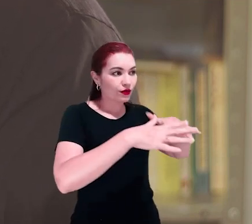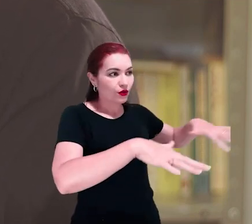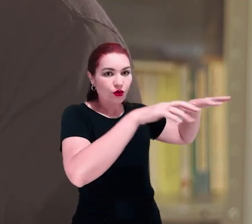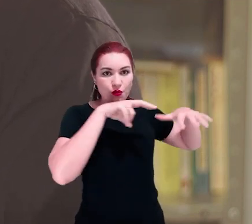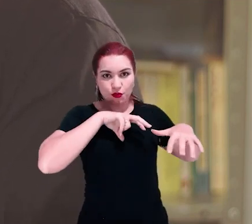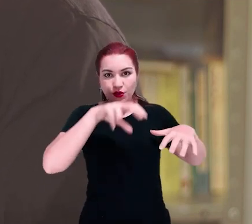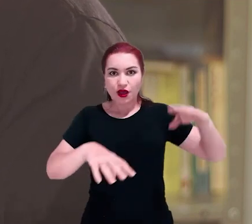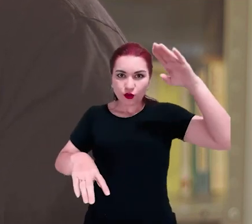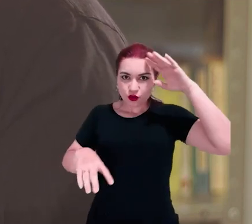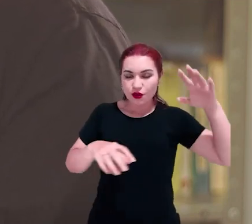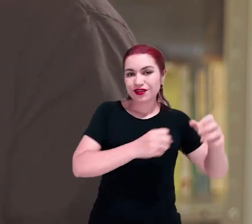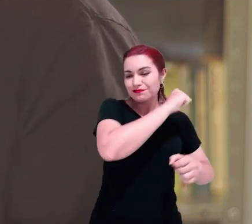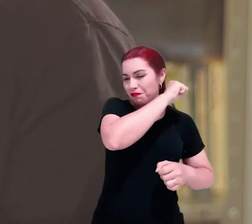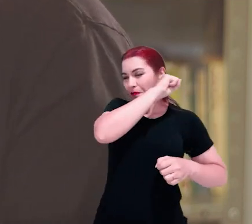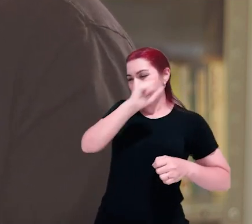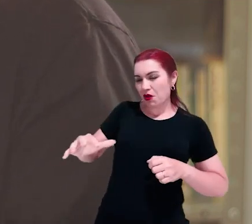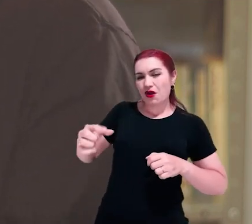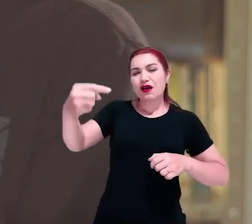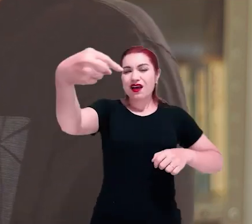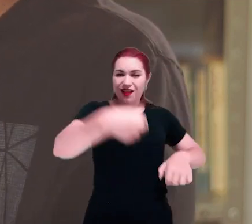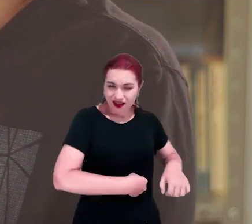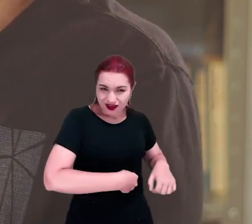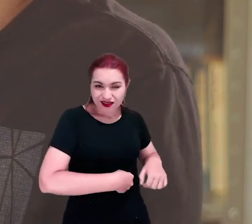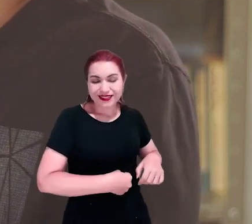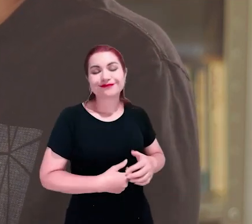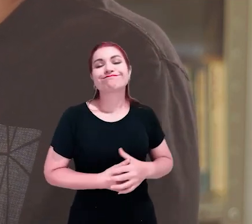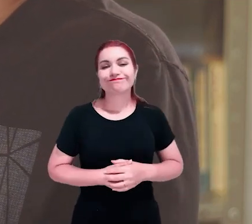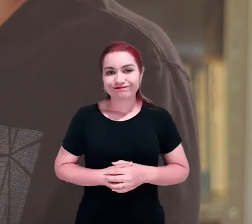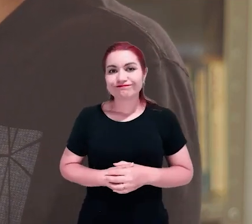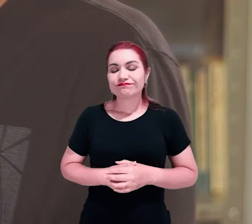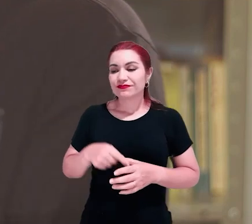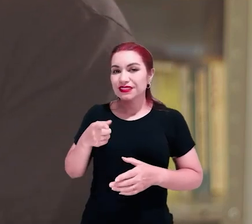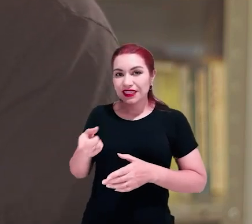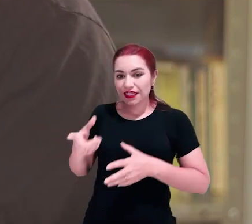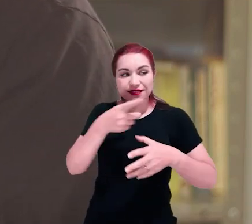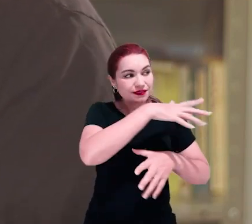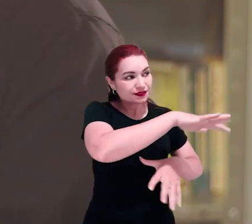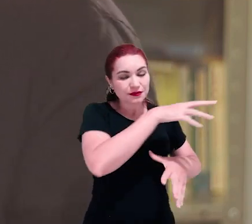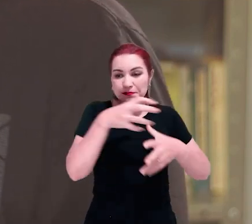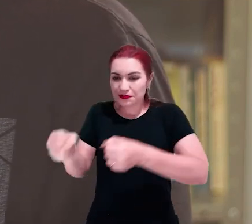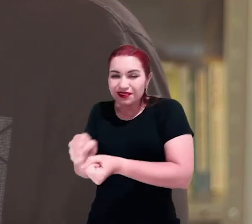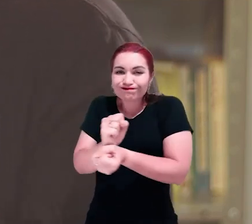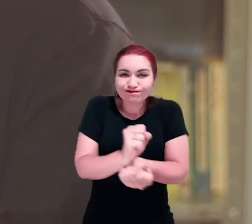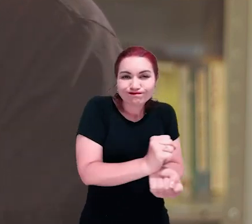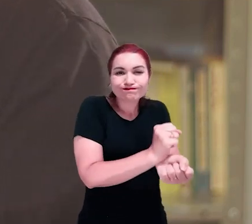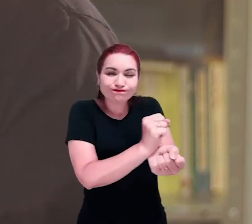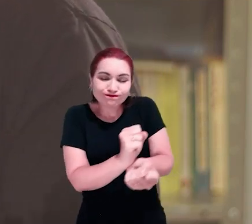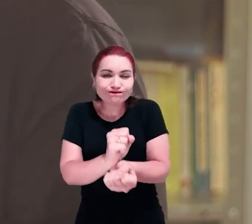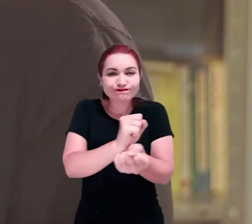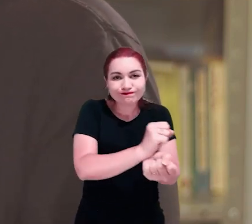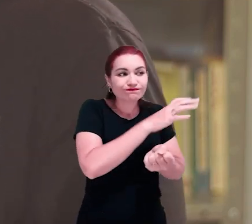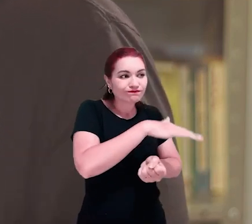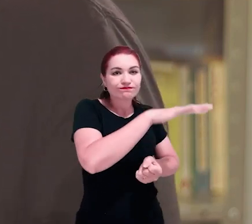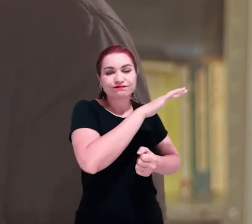atacado por uma tropa portuguesa e uma lança já teria atravessado seu corpo. Ele teria sido então capturado e levado para o acampamento